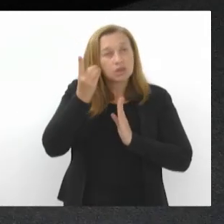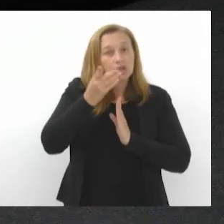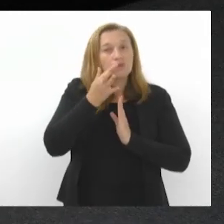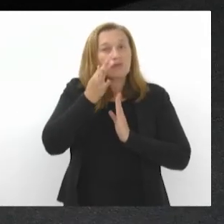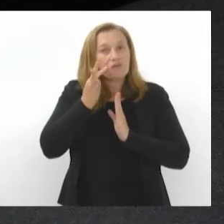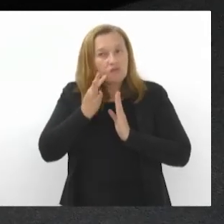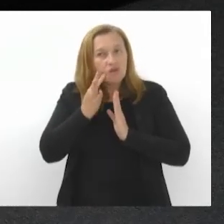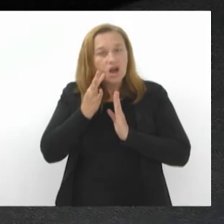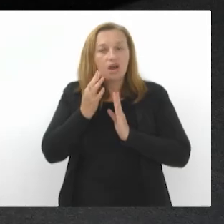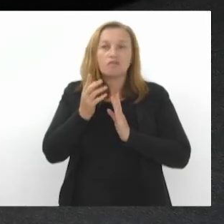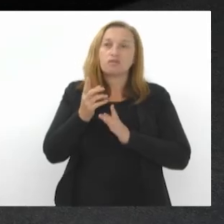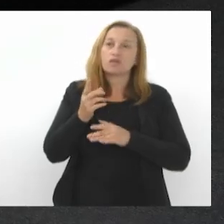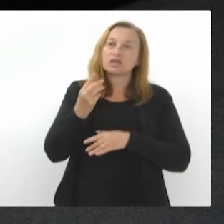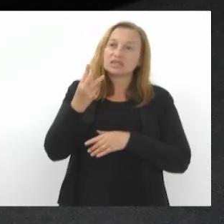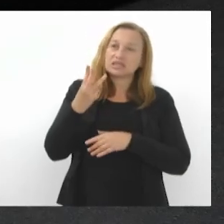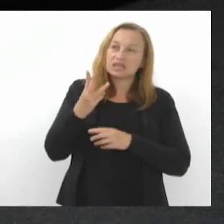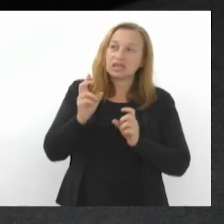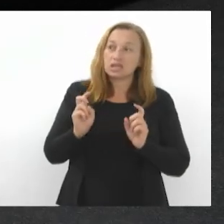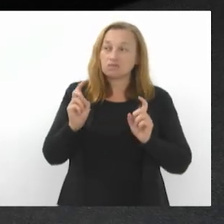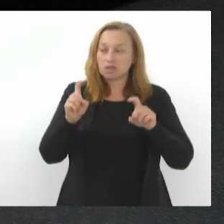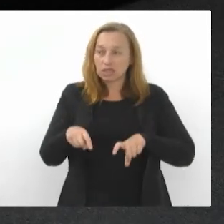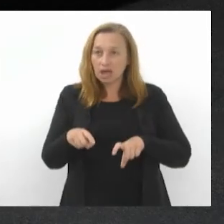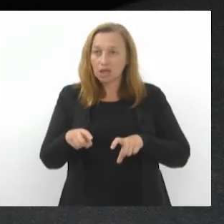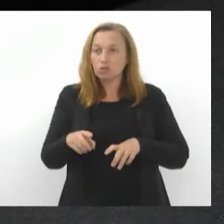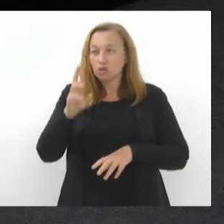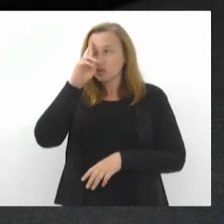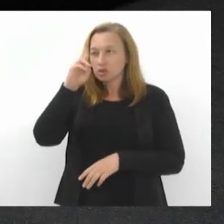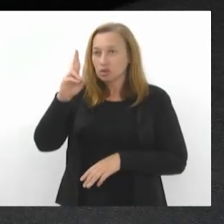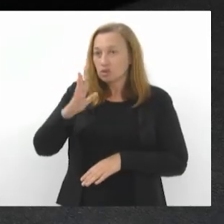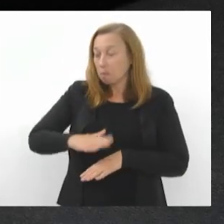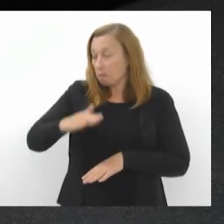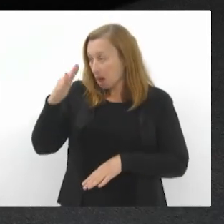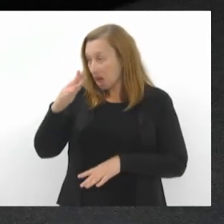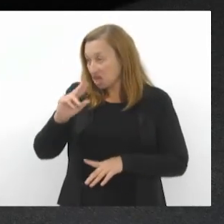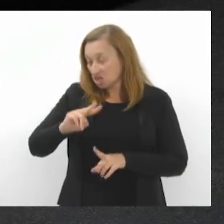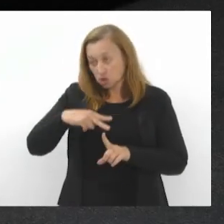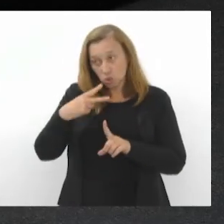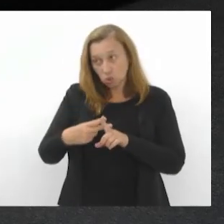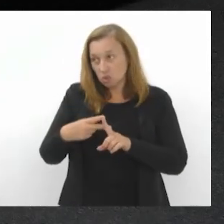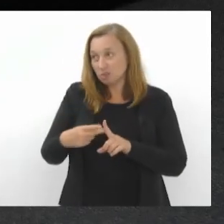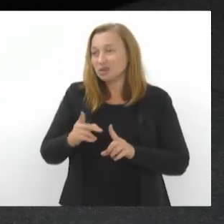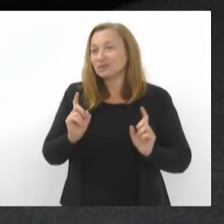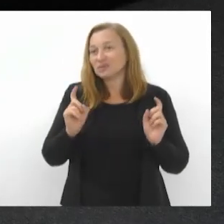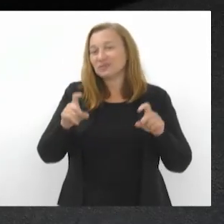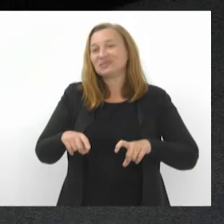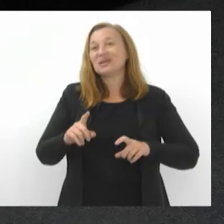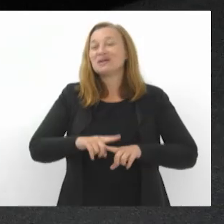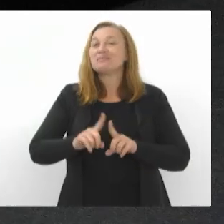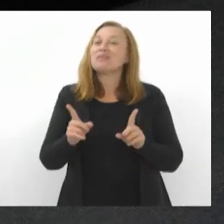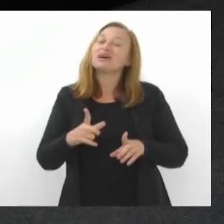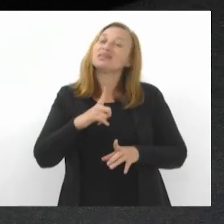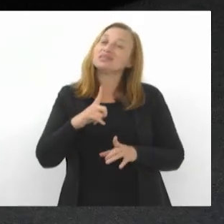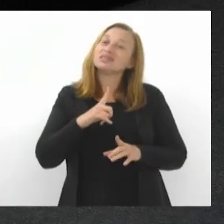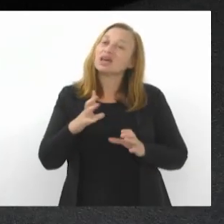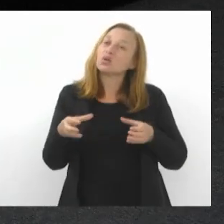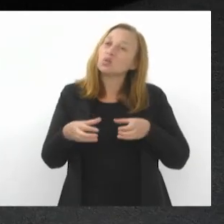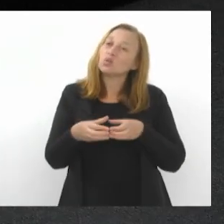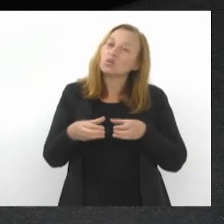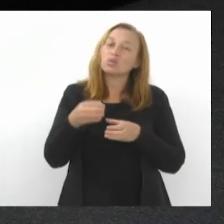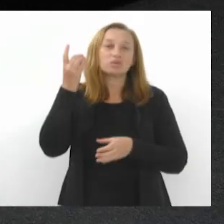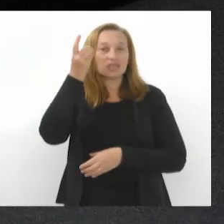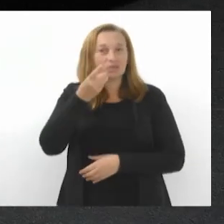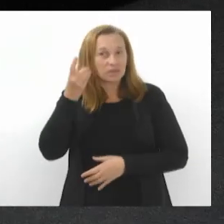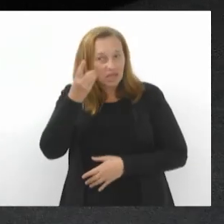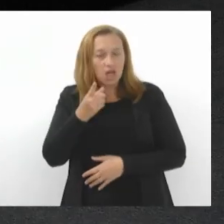Serafim, estamos aqui há 3 mandatos, Vossa Excelência ao dobro desses mandatos, mas existe um grupo de